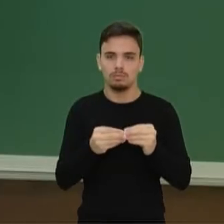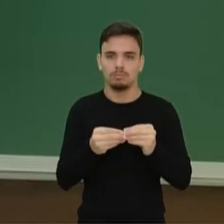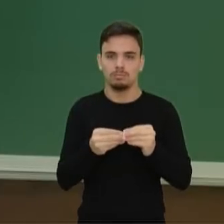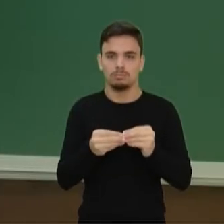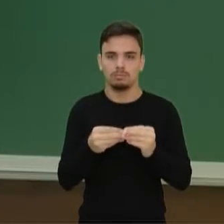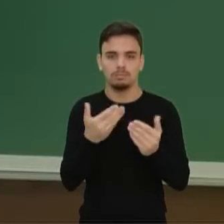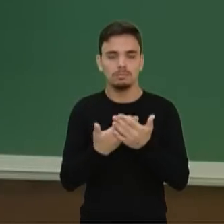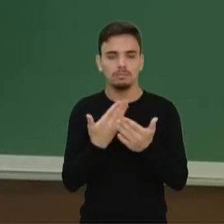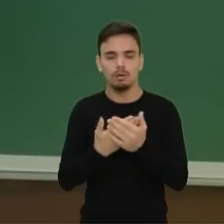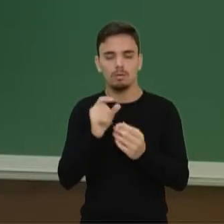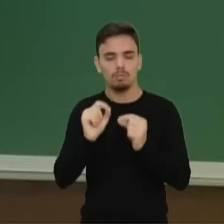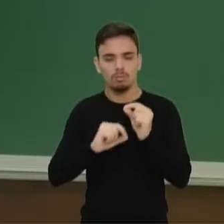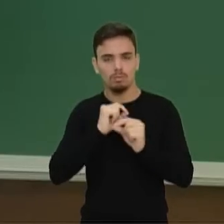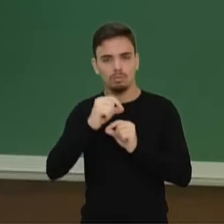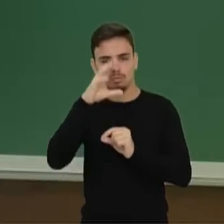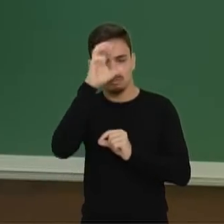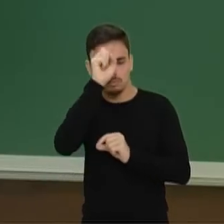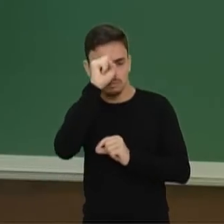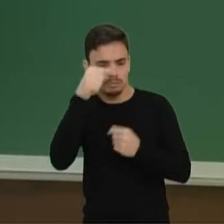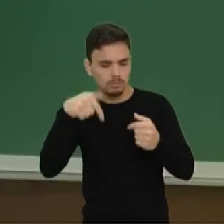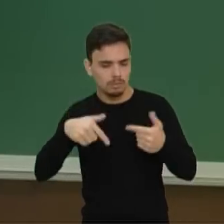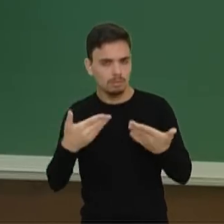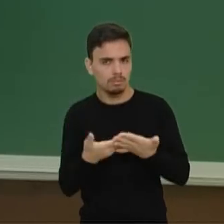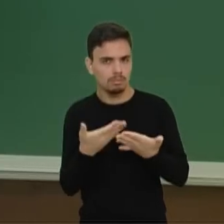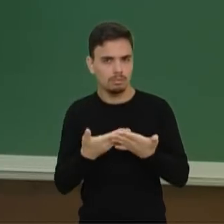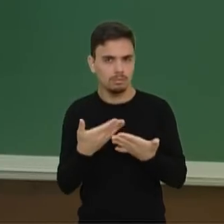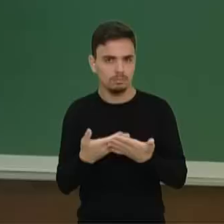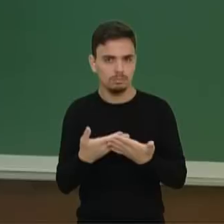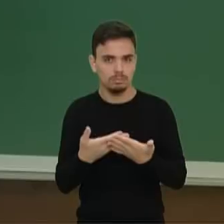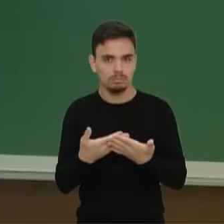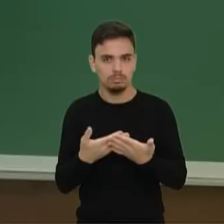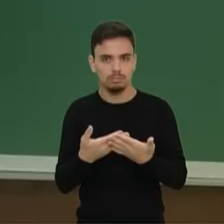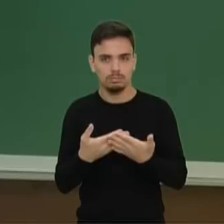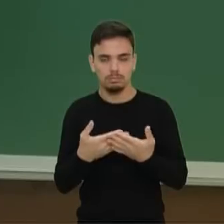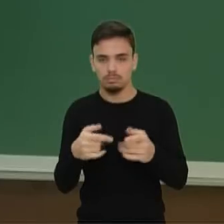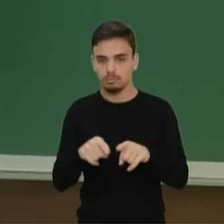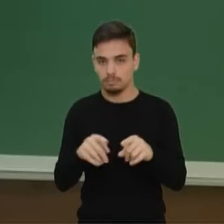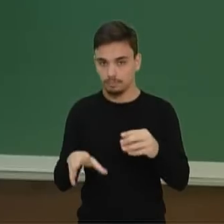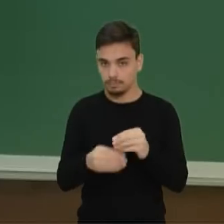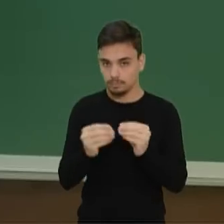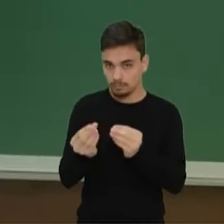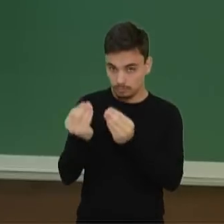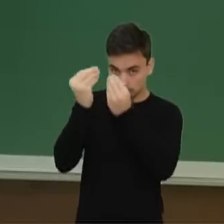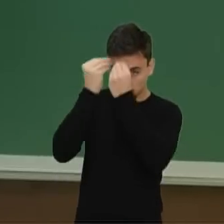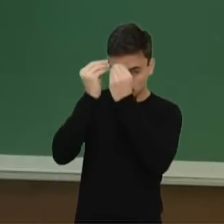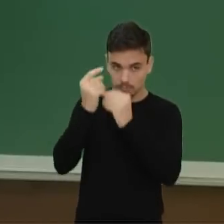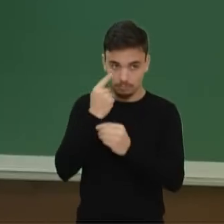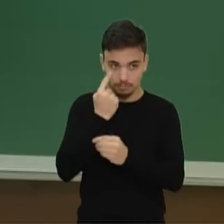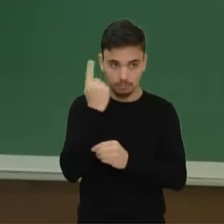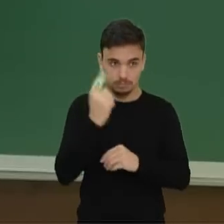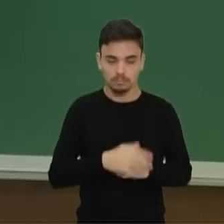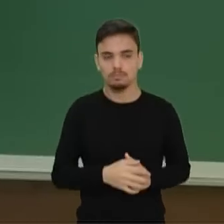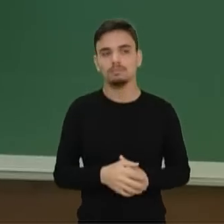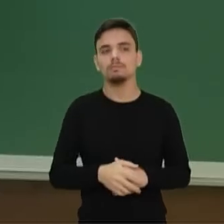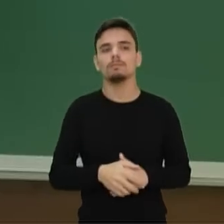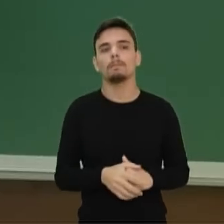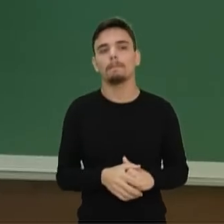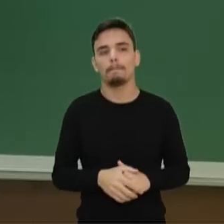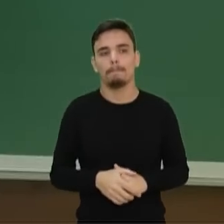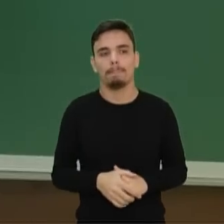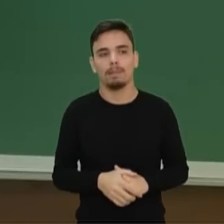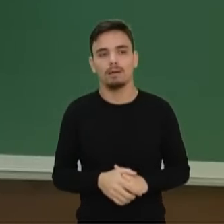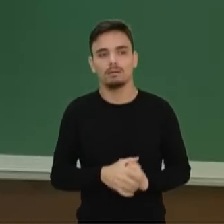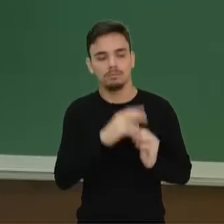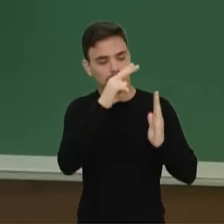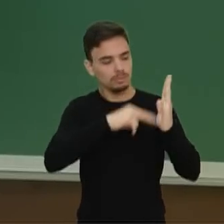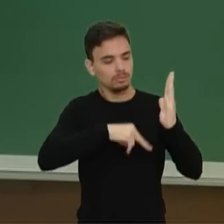dessa aula, o que nós vimos aqui que ficou, né, gravadinho na nossa cabeça. Então lá,